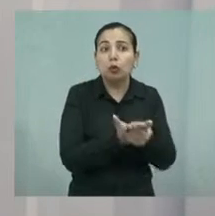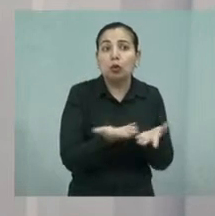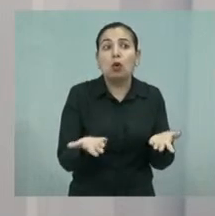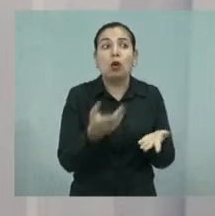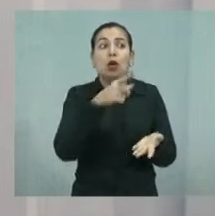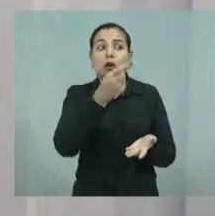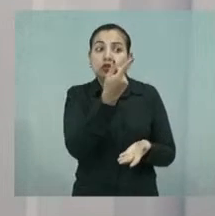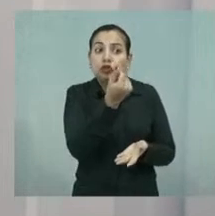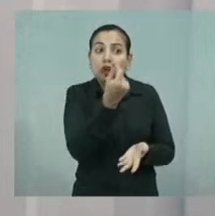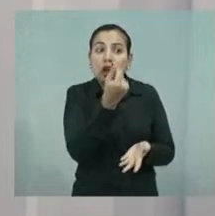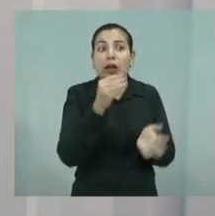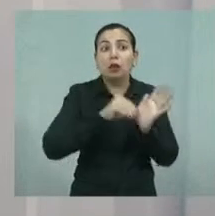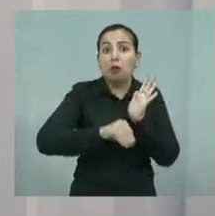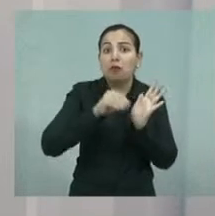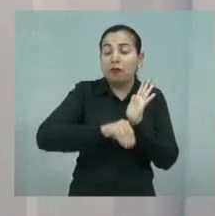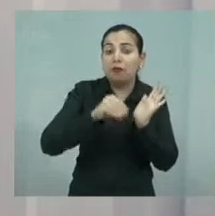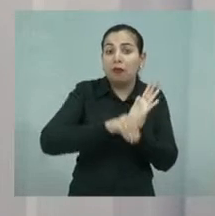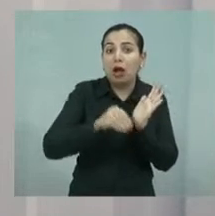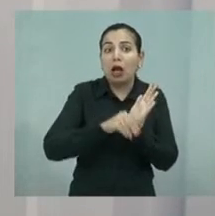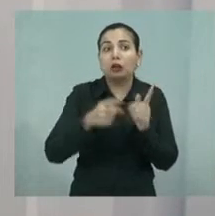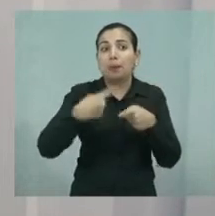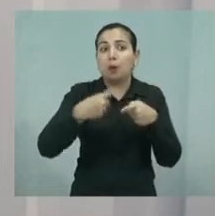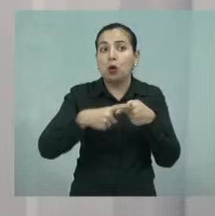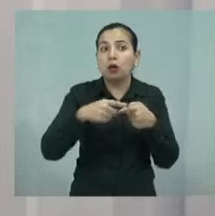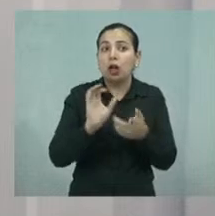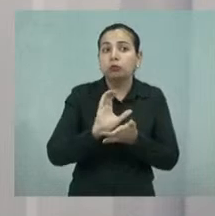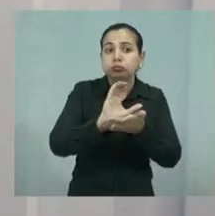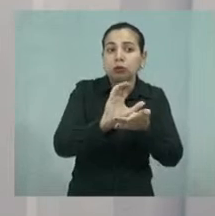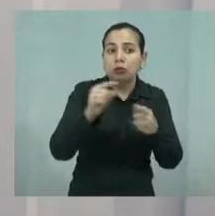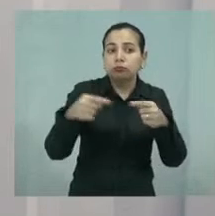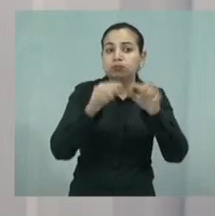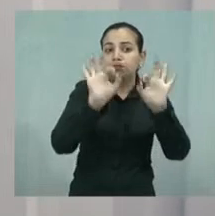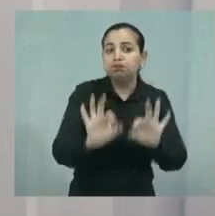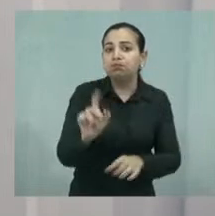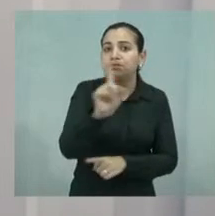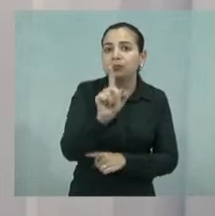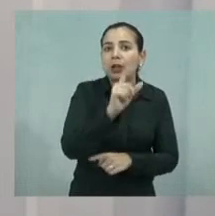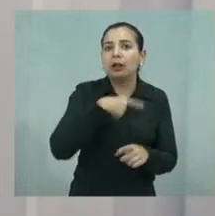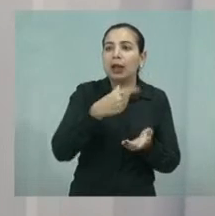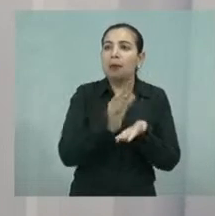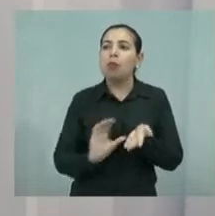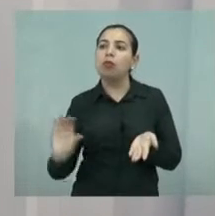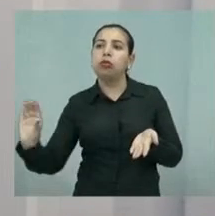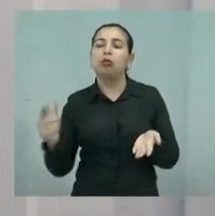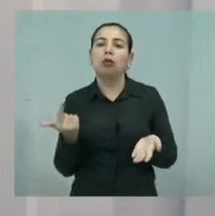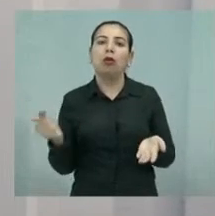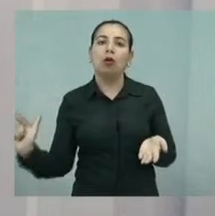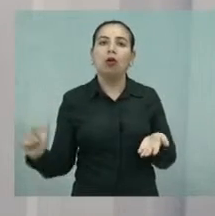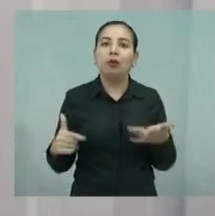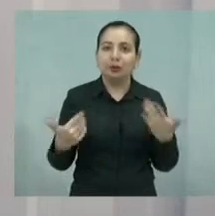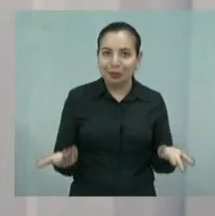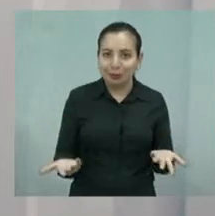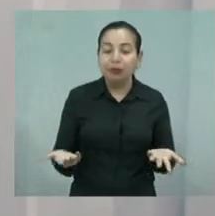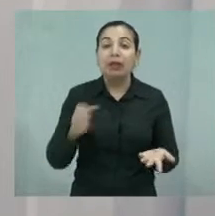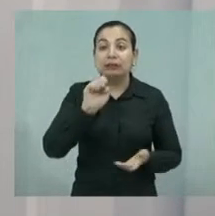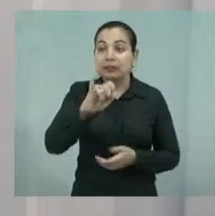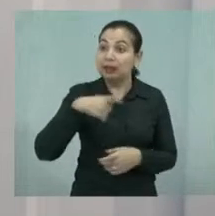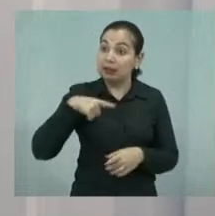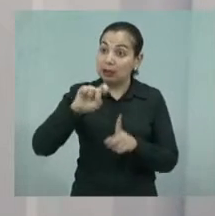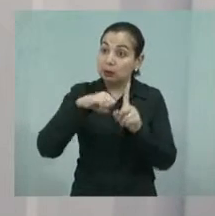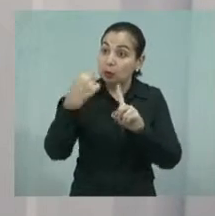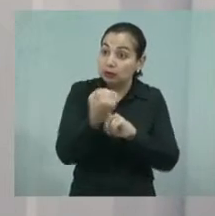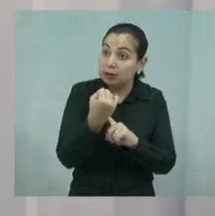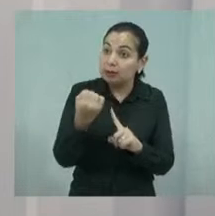utilização indevida de recursos, de desvios. Quando estimulamos, quando trazemos a sociedade como um grande parceiro para